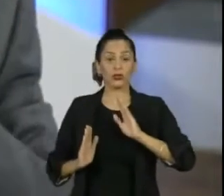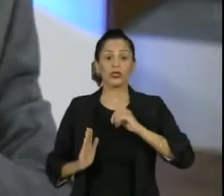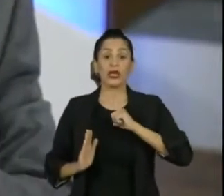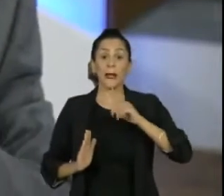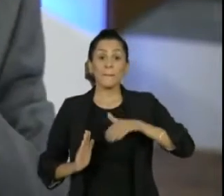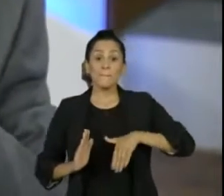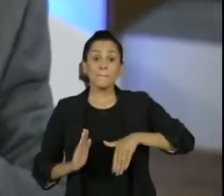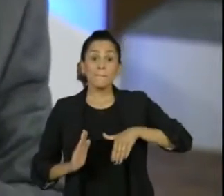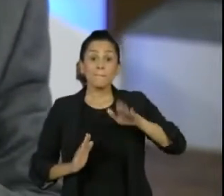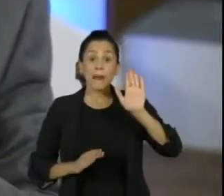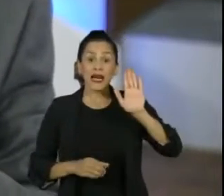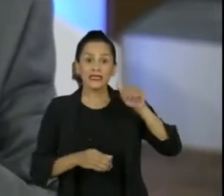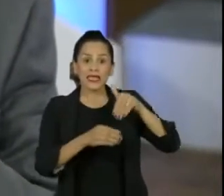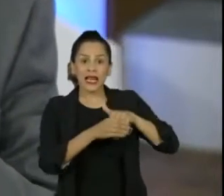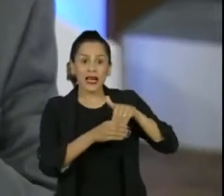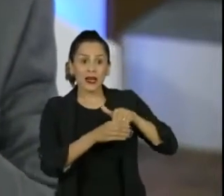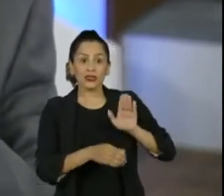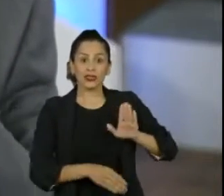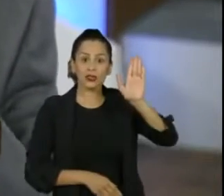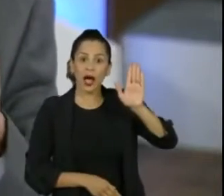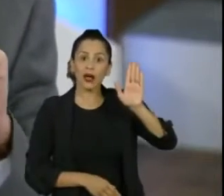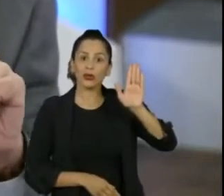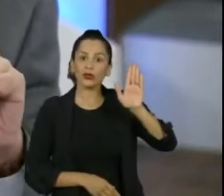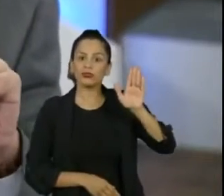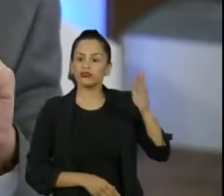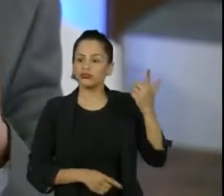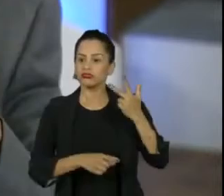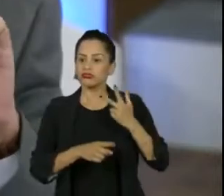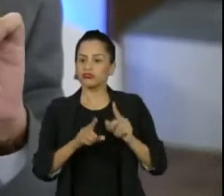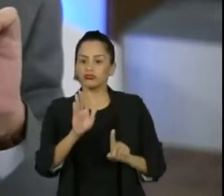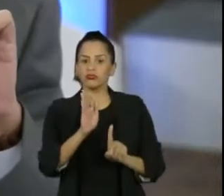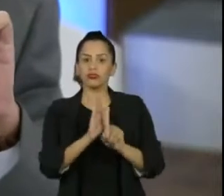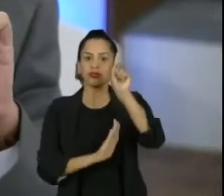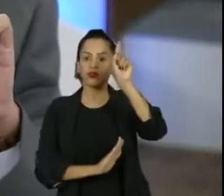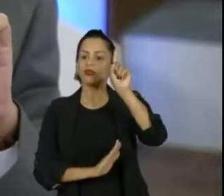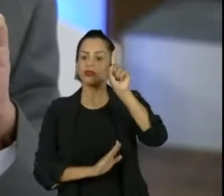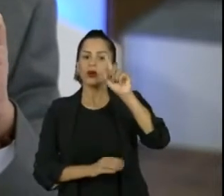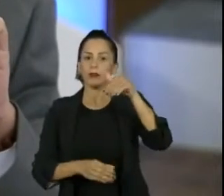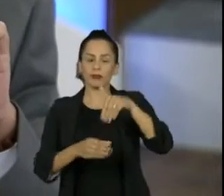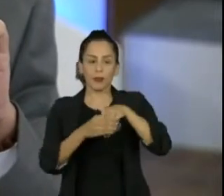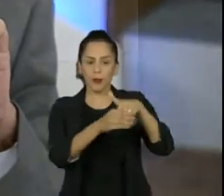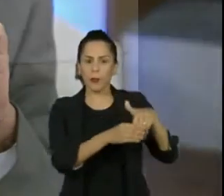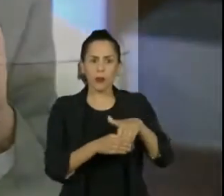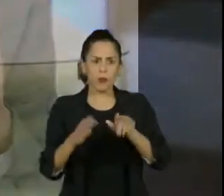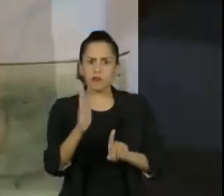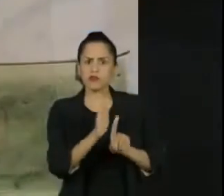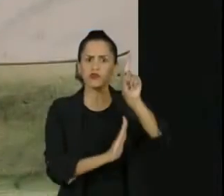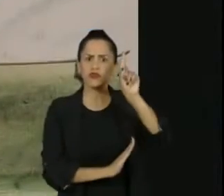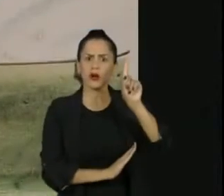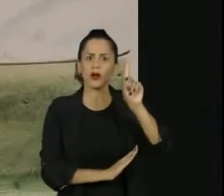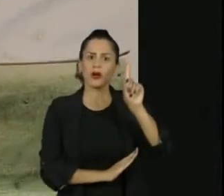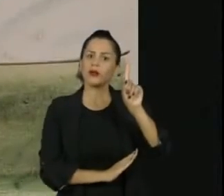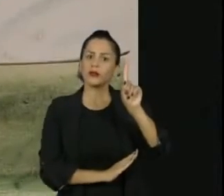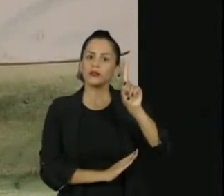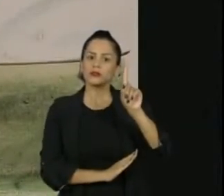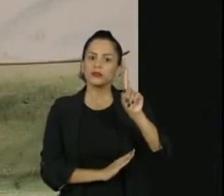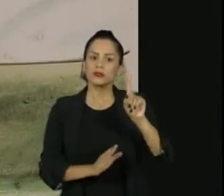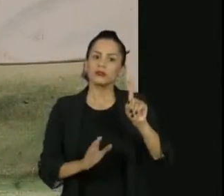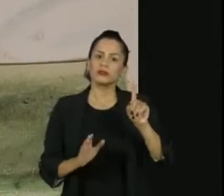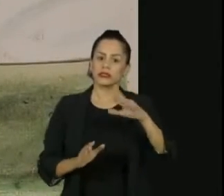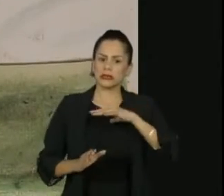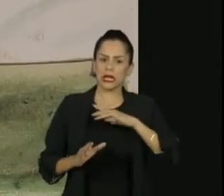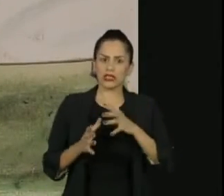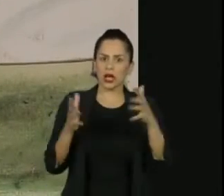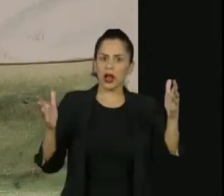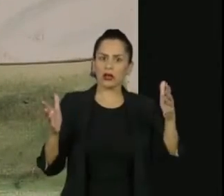prefeitos em cidades de 2 turnos, nas grandes cidades, com mais de 200 mil eleitores. Então, essa é a pergunta do